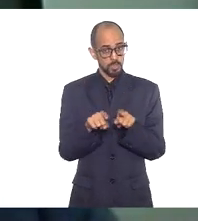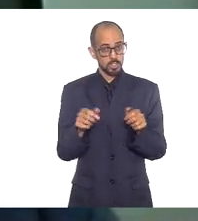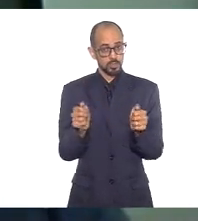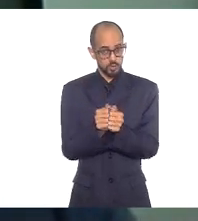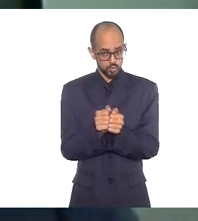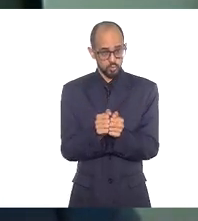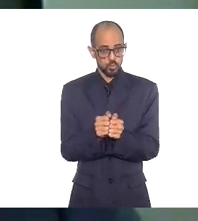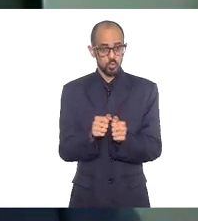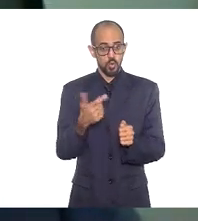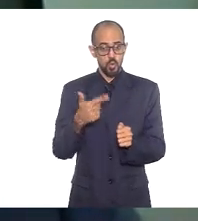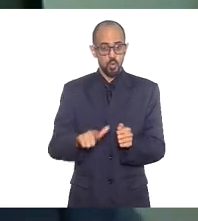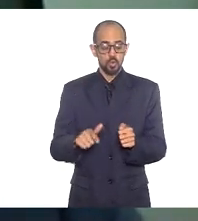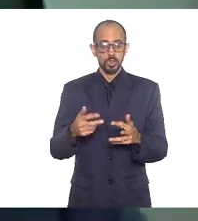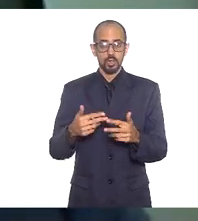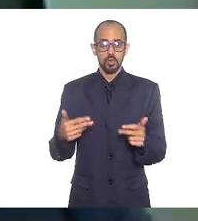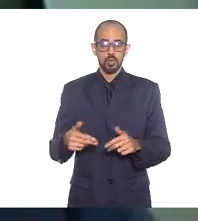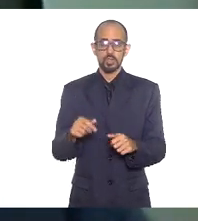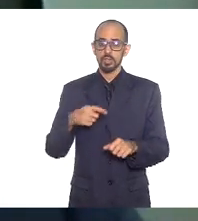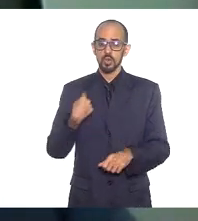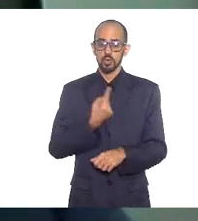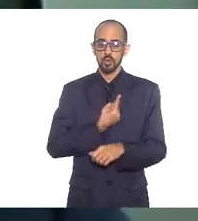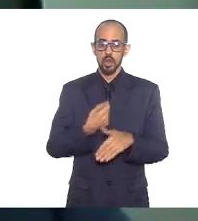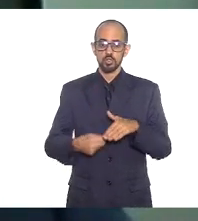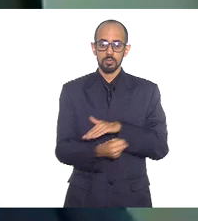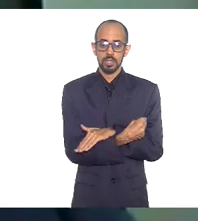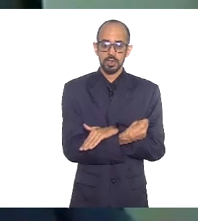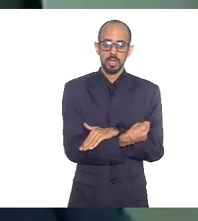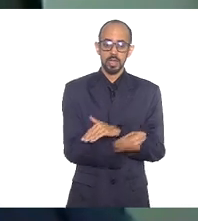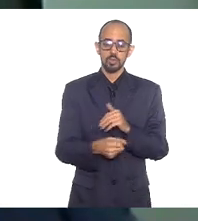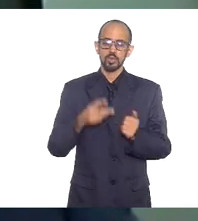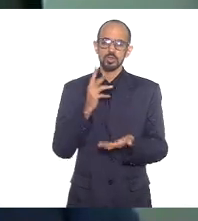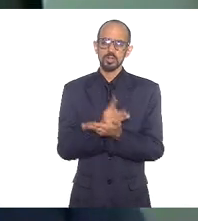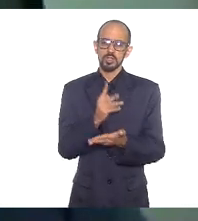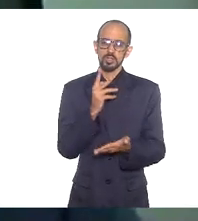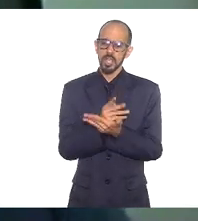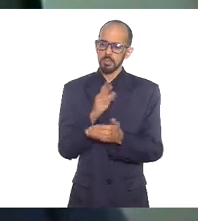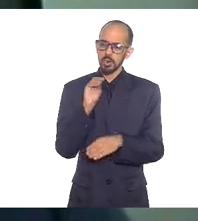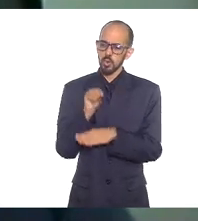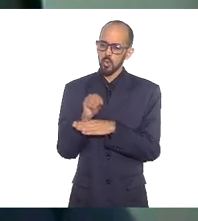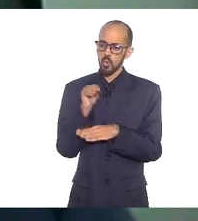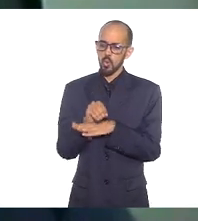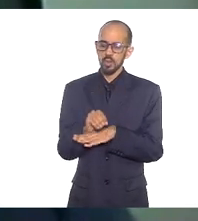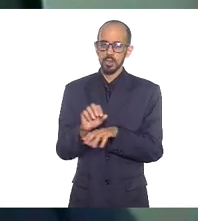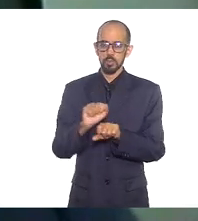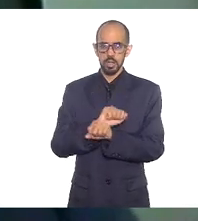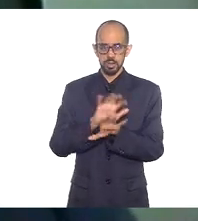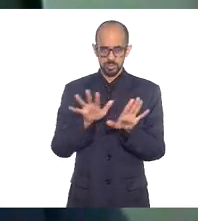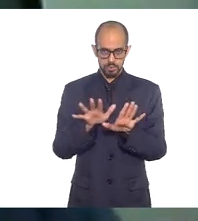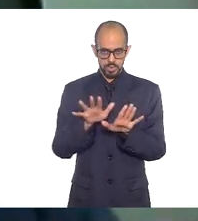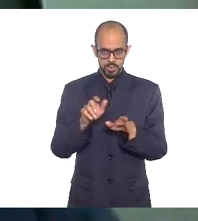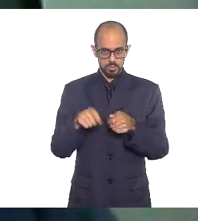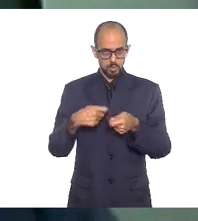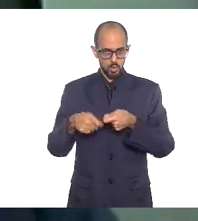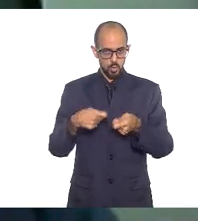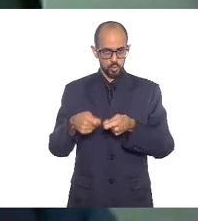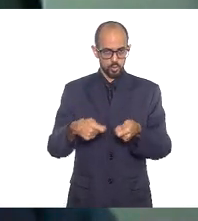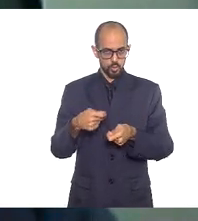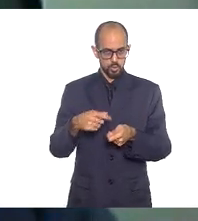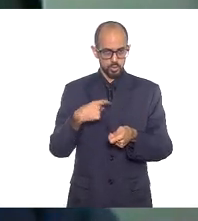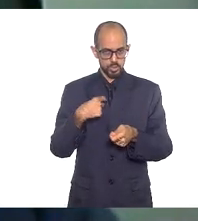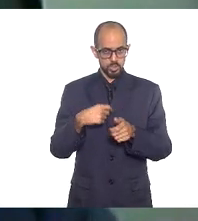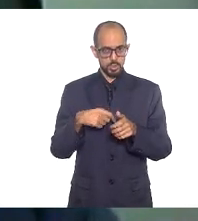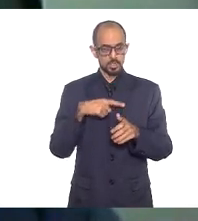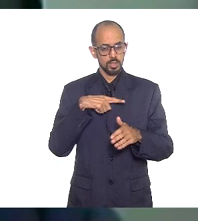outra questão é que o nosso mandato ele sempre zela pela transparência e pelo controle. E nós apresentamos